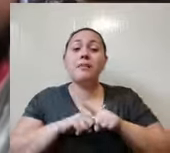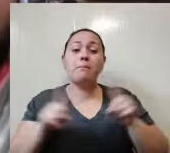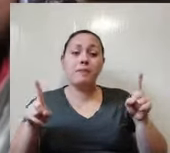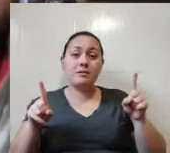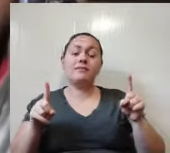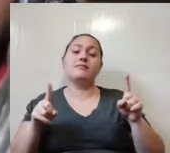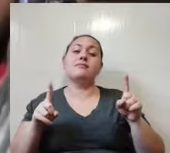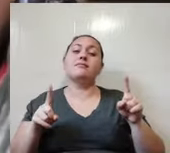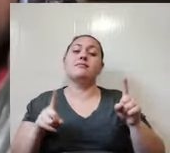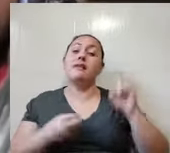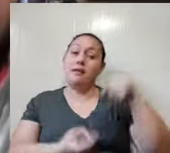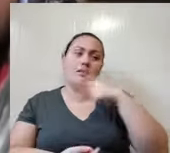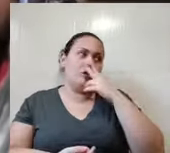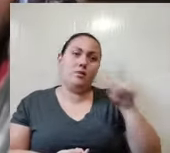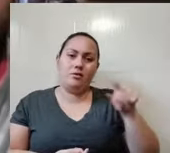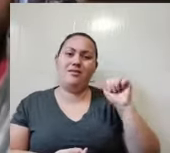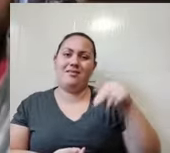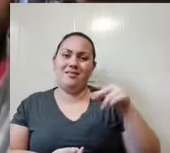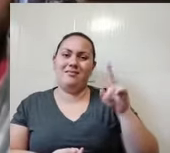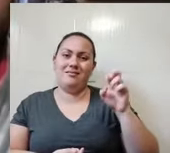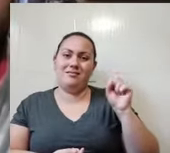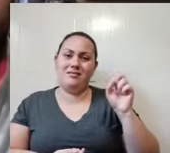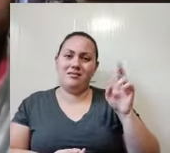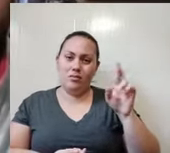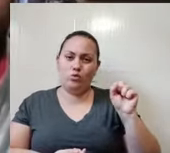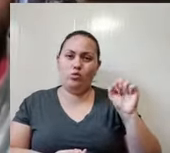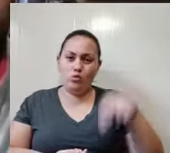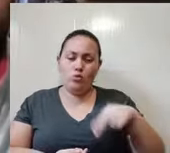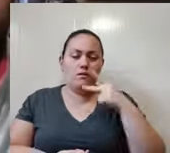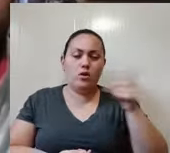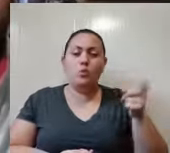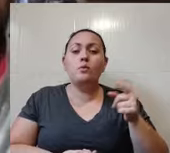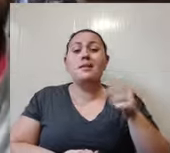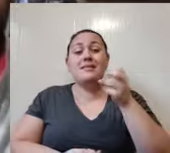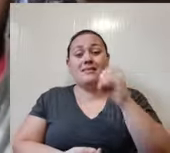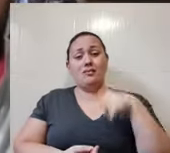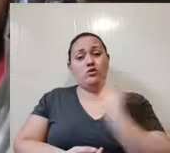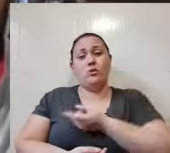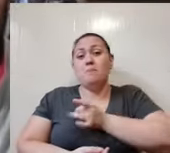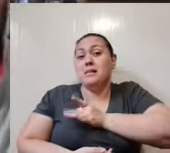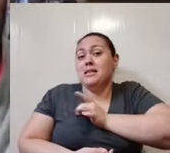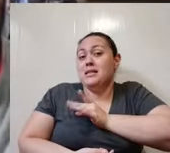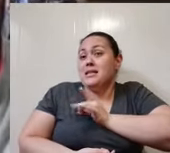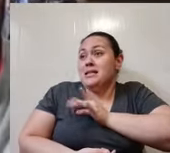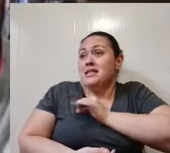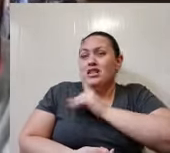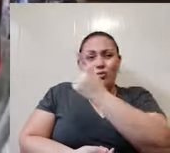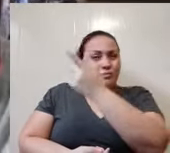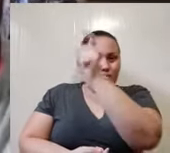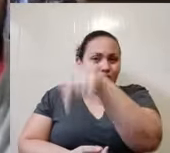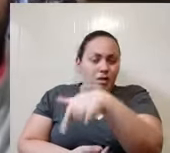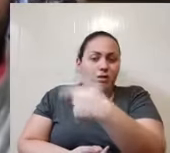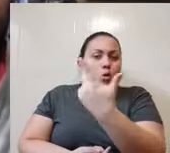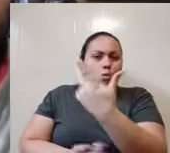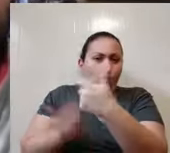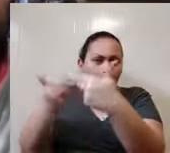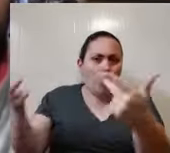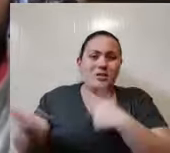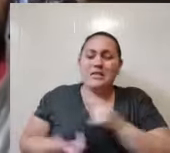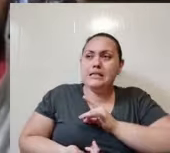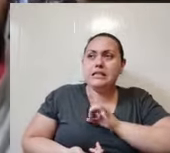raivoso. Mas quando a gente se aproxima, que é isso que o Anderson falou antes, assim, quando a gente tem muito medo de algo e a gente